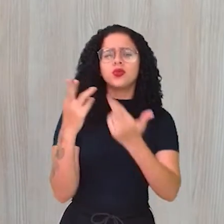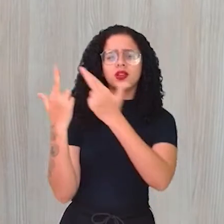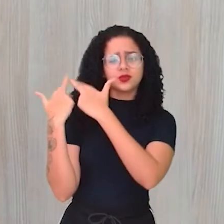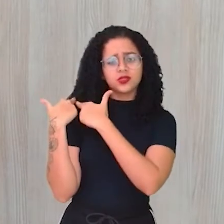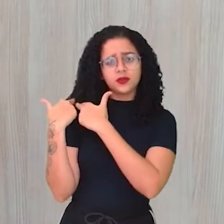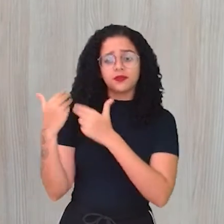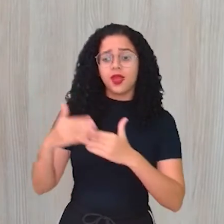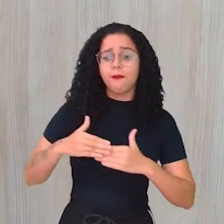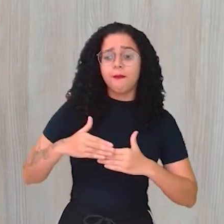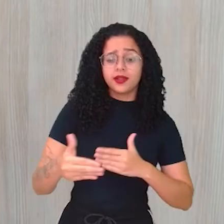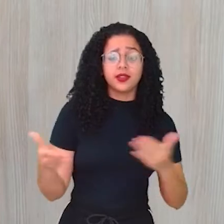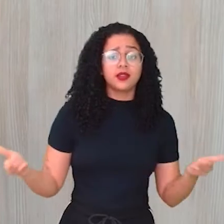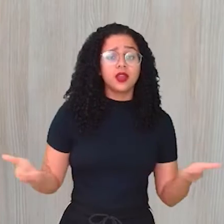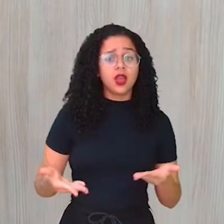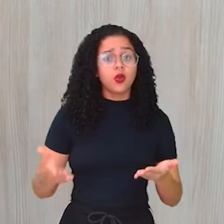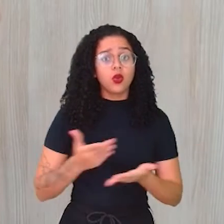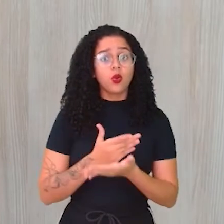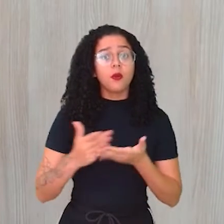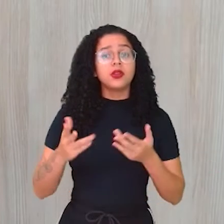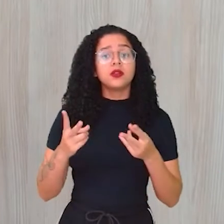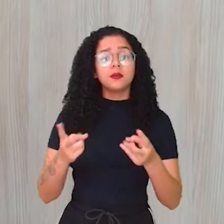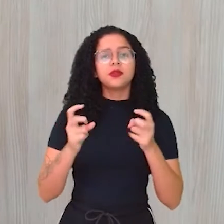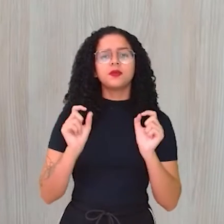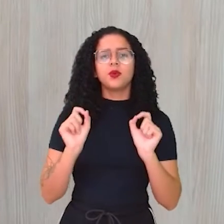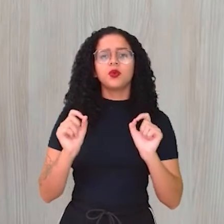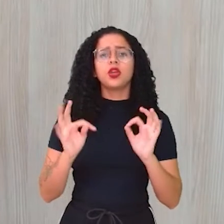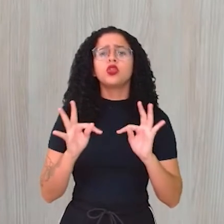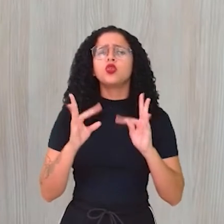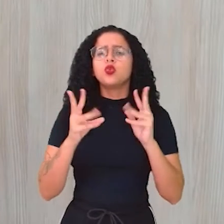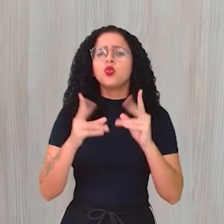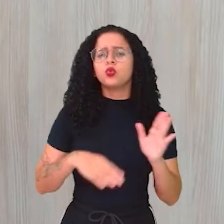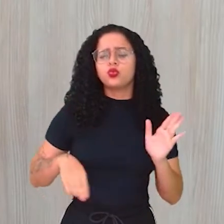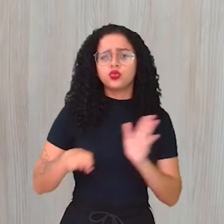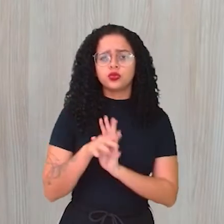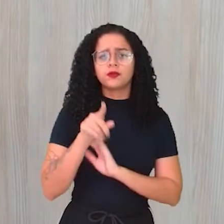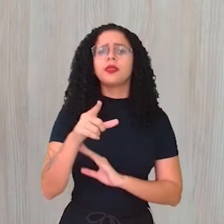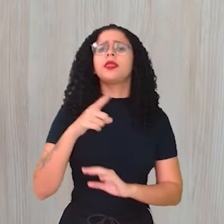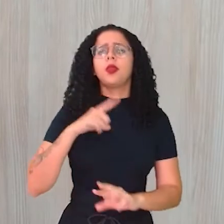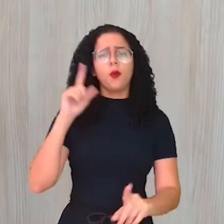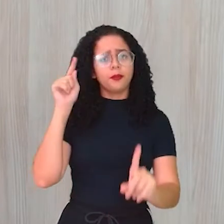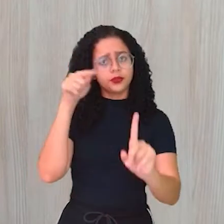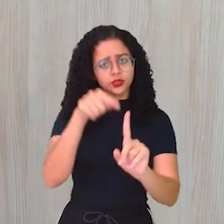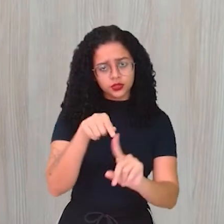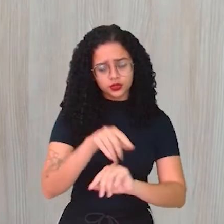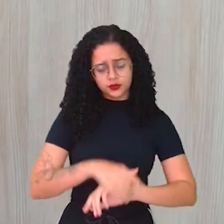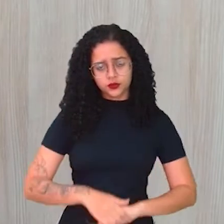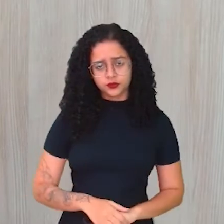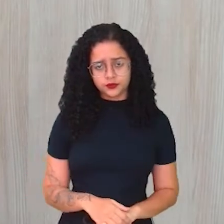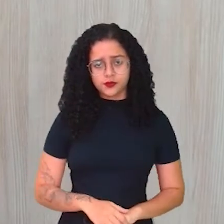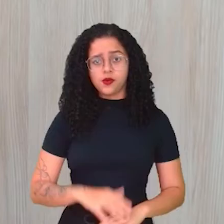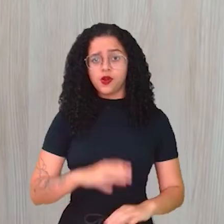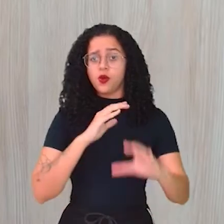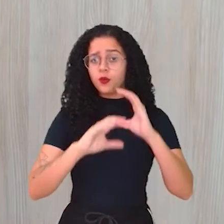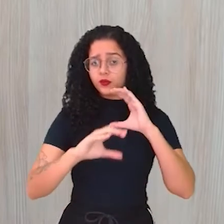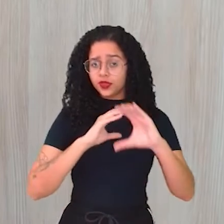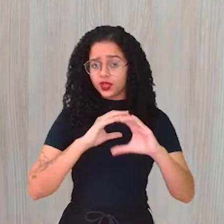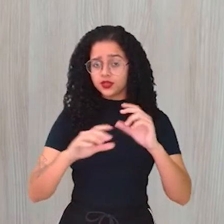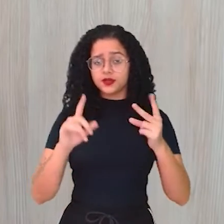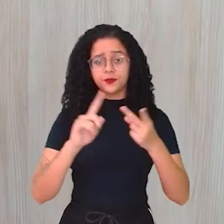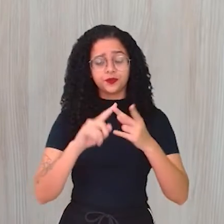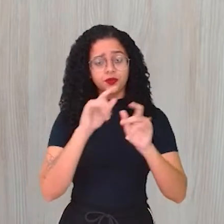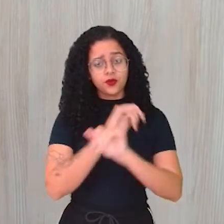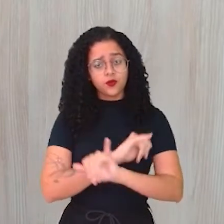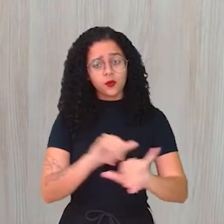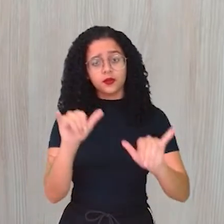A partir de agora, começar a perceber que tudo que chega para você tem um objetivo. A comunicação, a